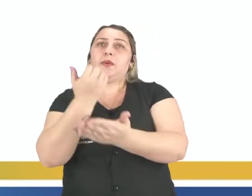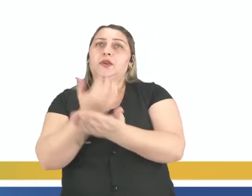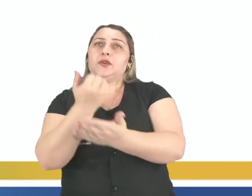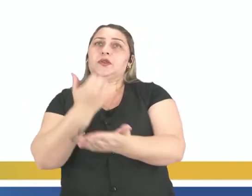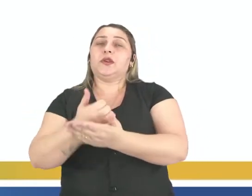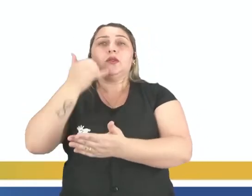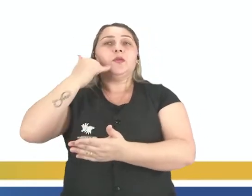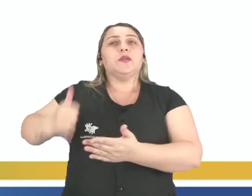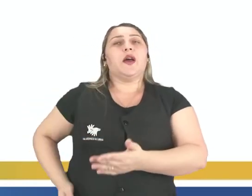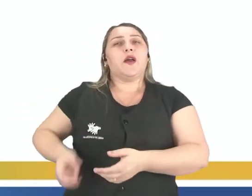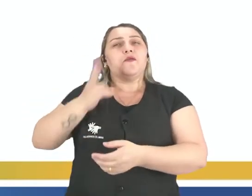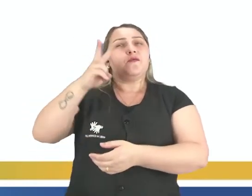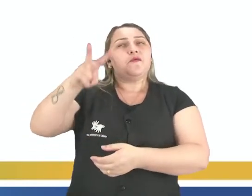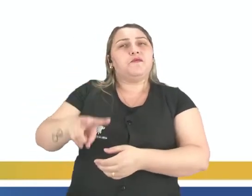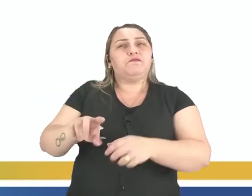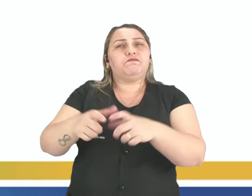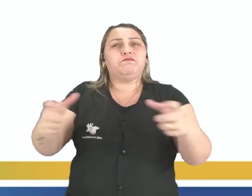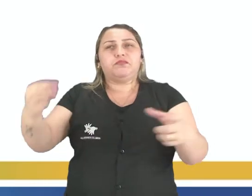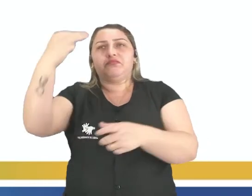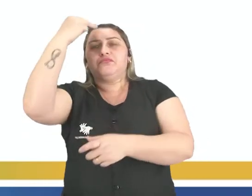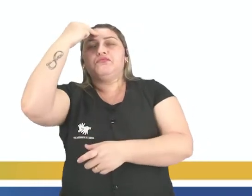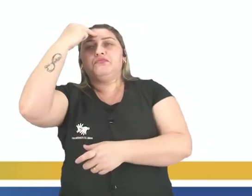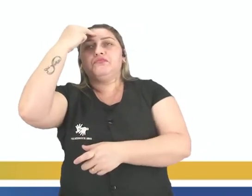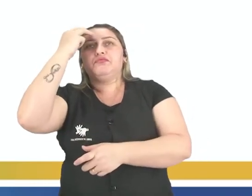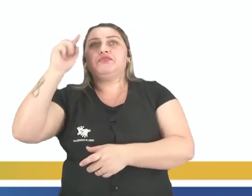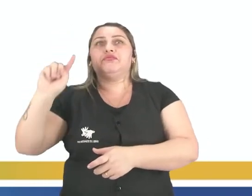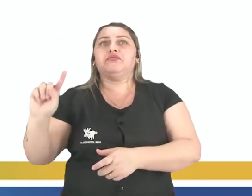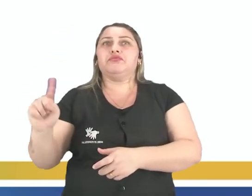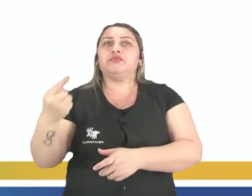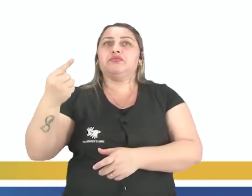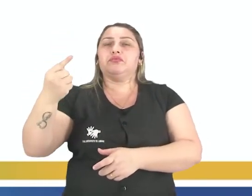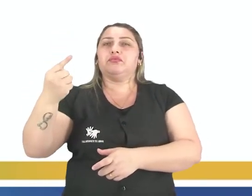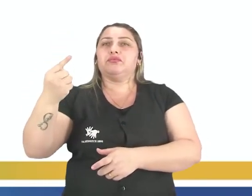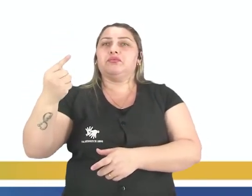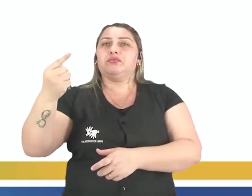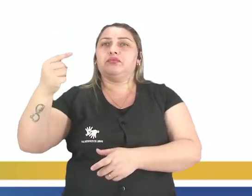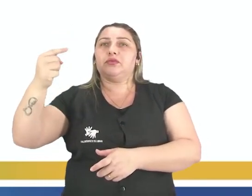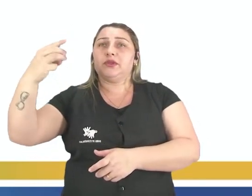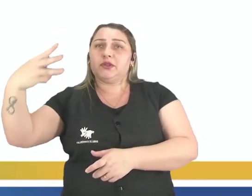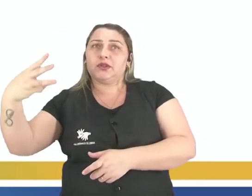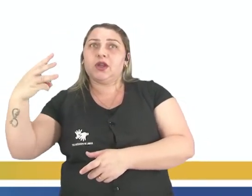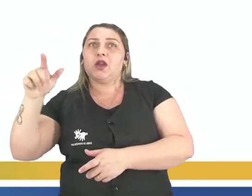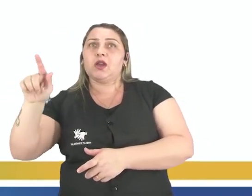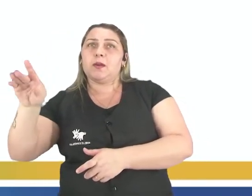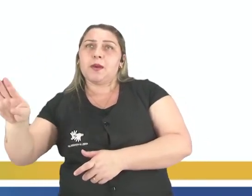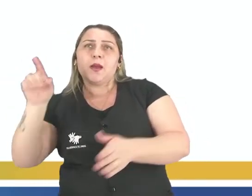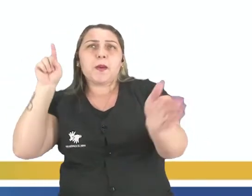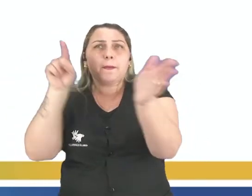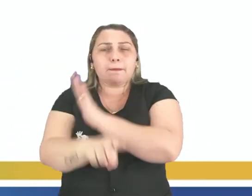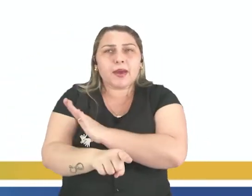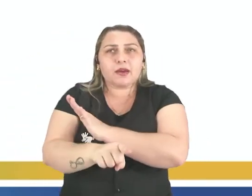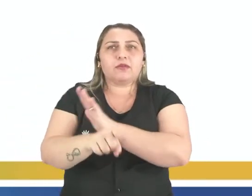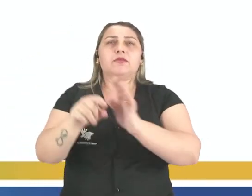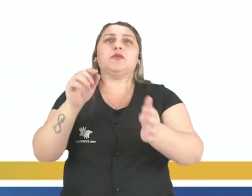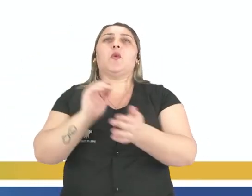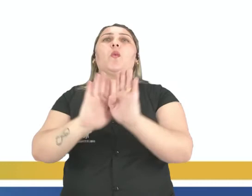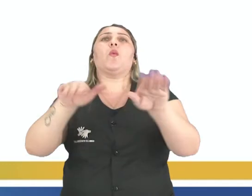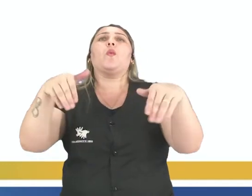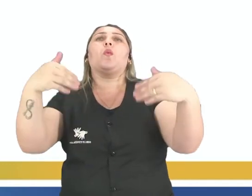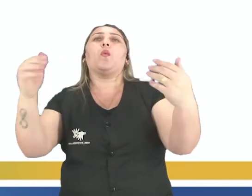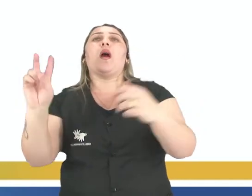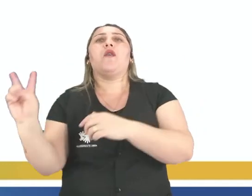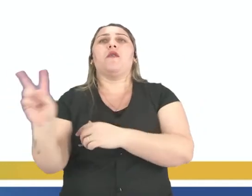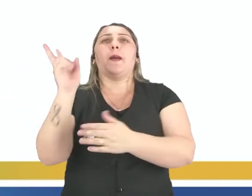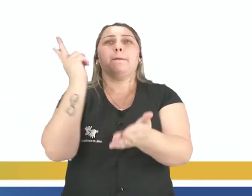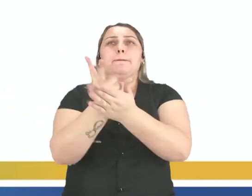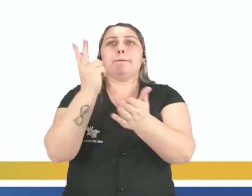jogo em seu celular e observa que o tamanho da sua memória é de 1,3 gigabytes. Aí eu pergunto para você, qual o valor